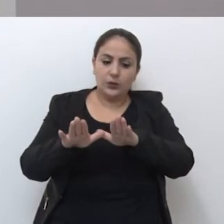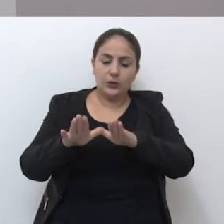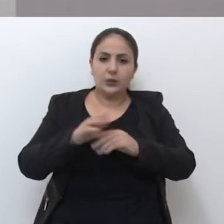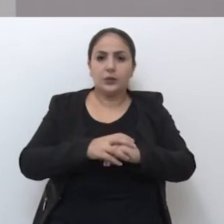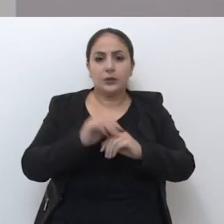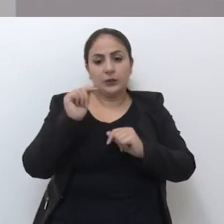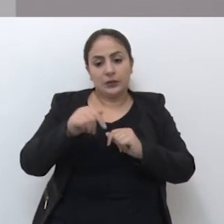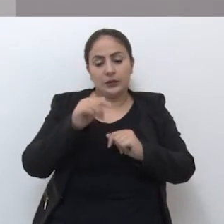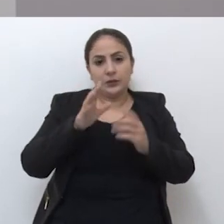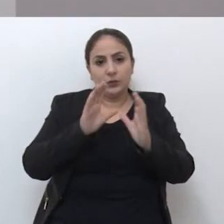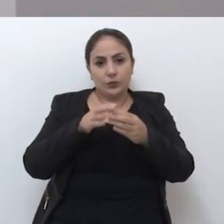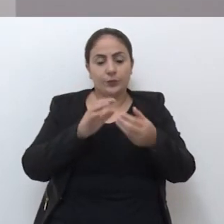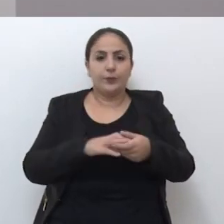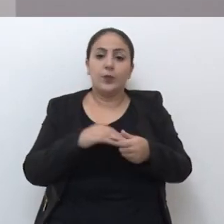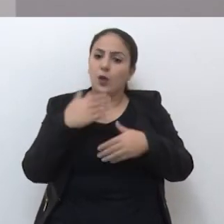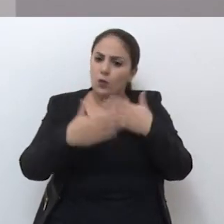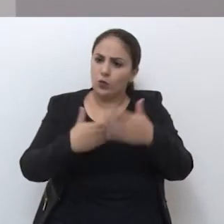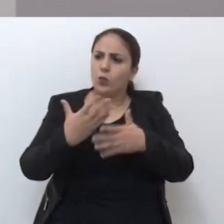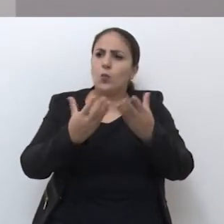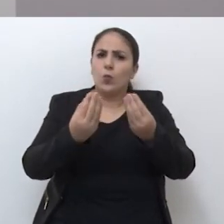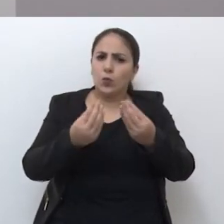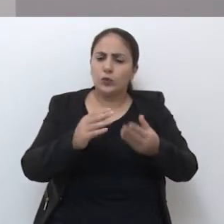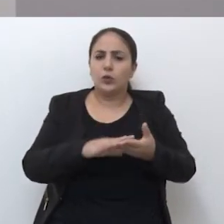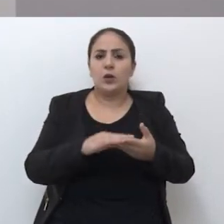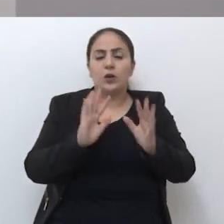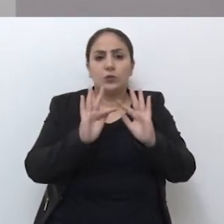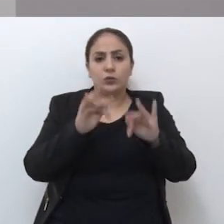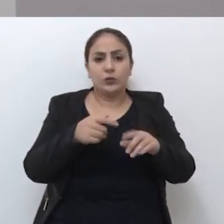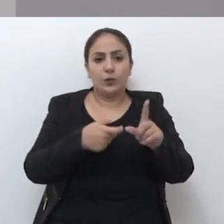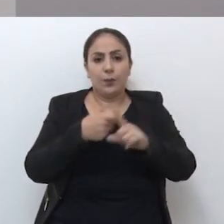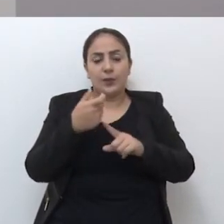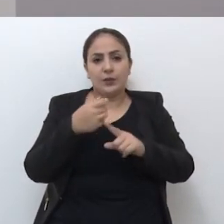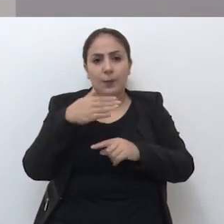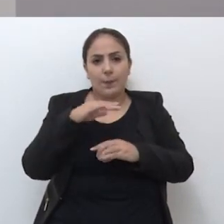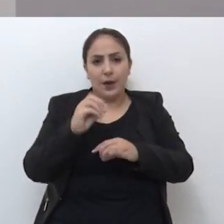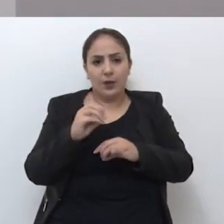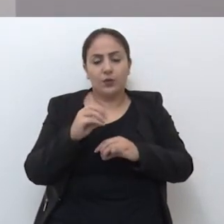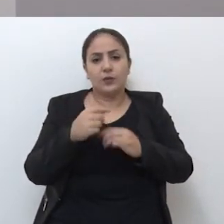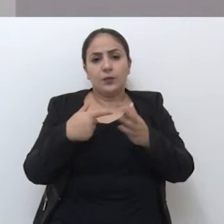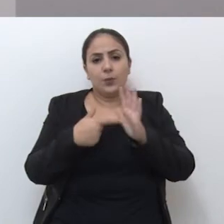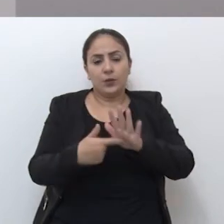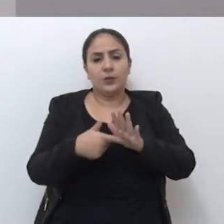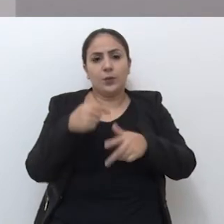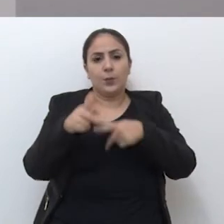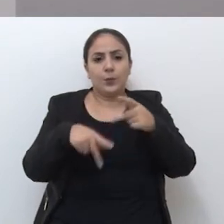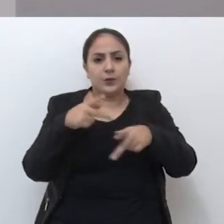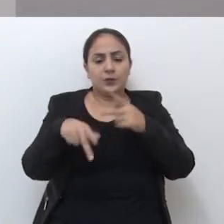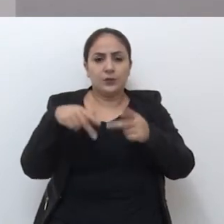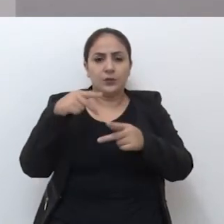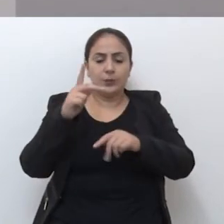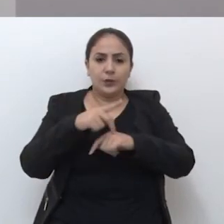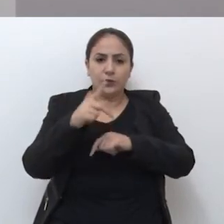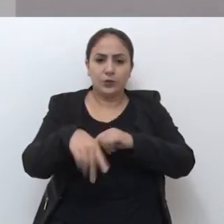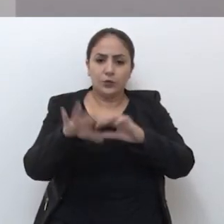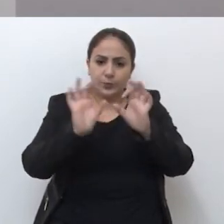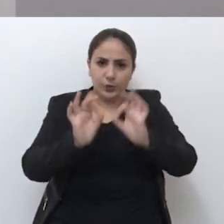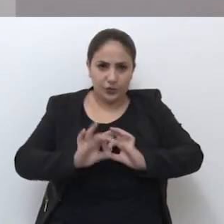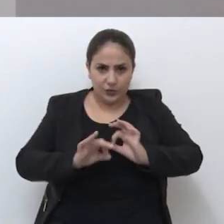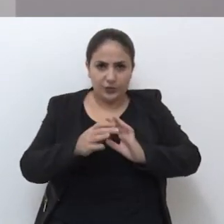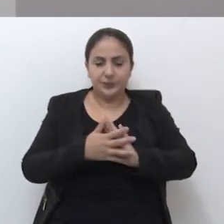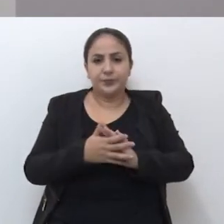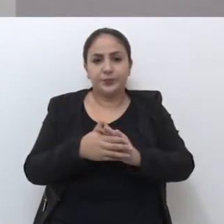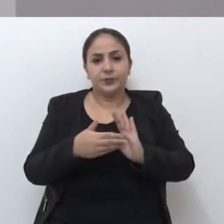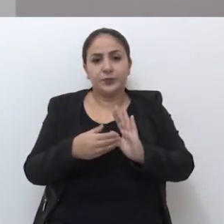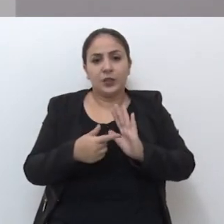reabertura desse pelotão. Evoluiu muito. Agora, no final do mês de maio, será apresentada à população de Passo Fundo e ao executivo um